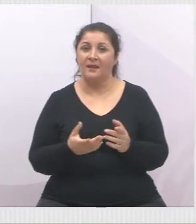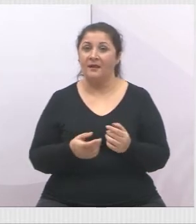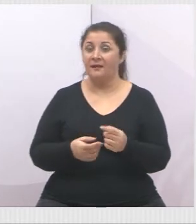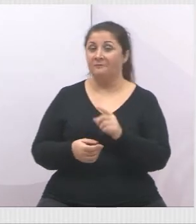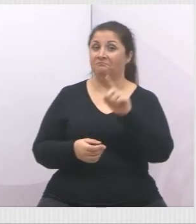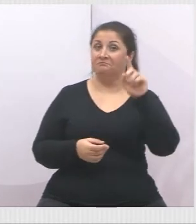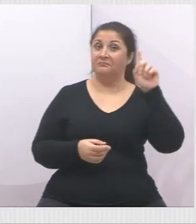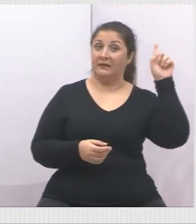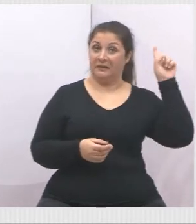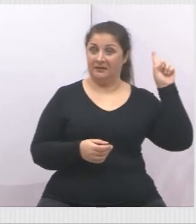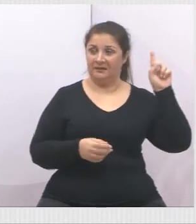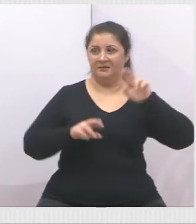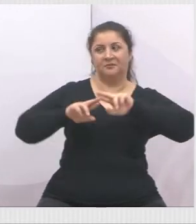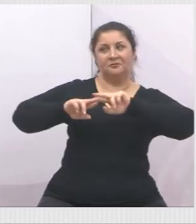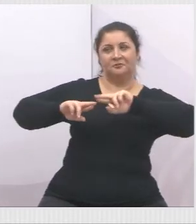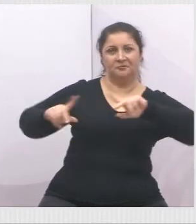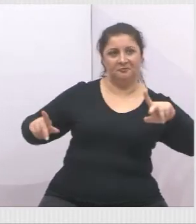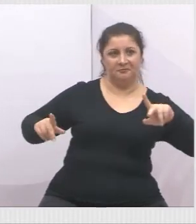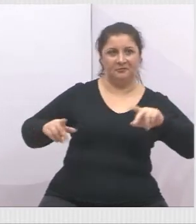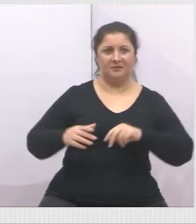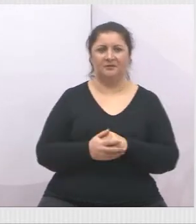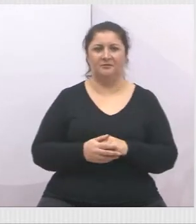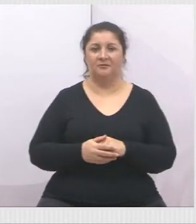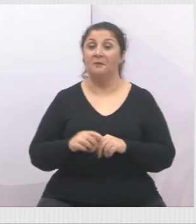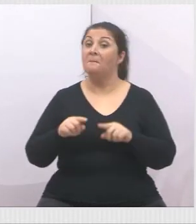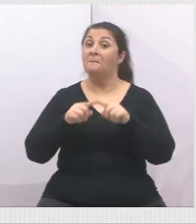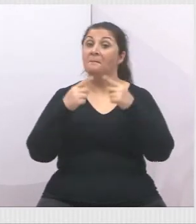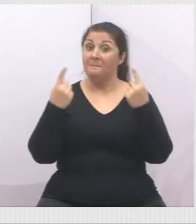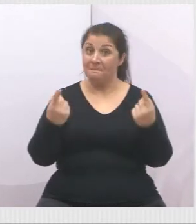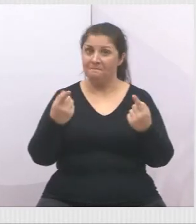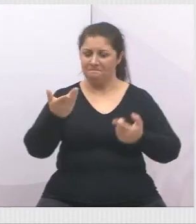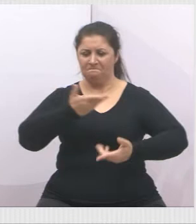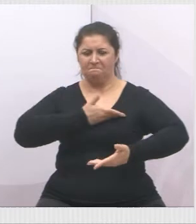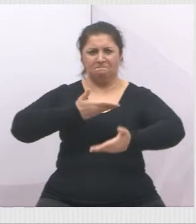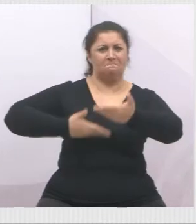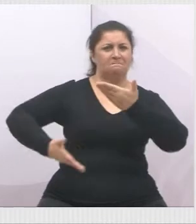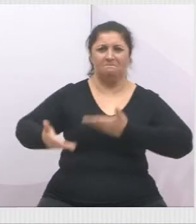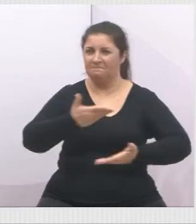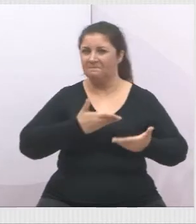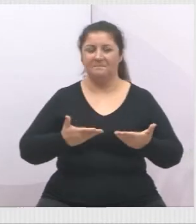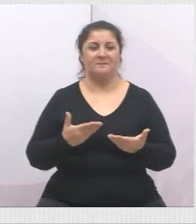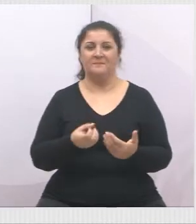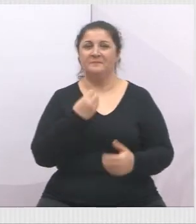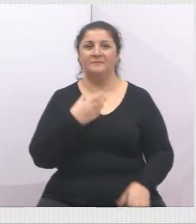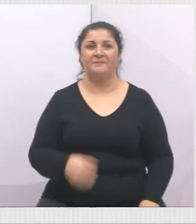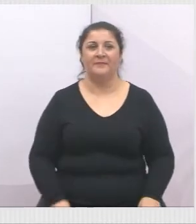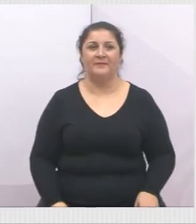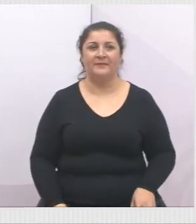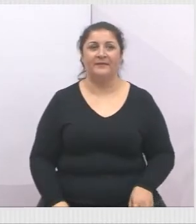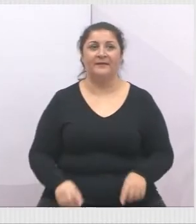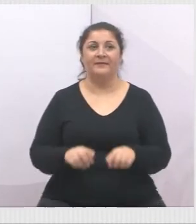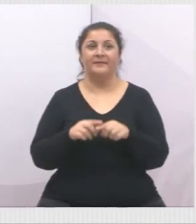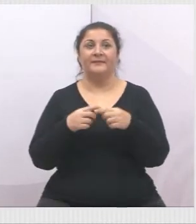contraposição, oposto, obtuso, e nos dávamos muitíssimo bem. Daí a bendita transcendência a